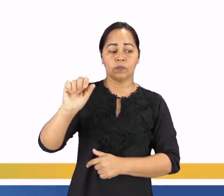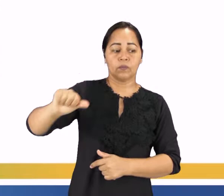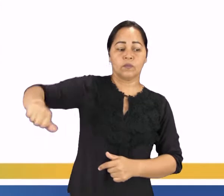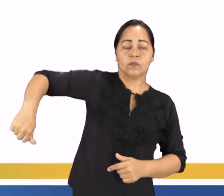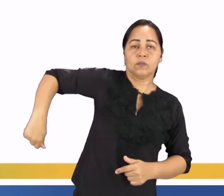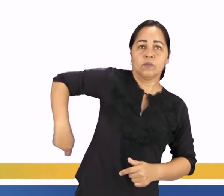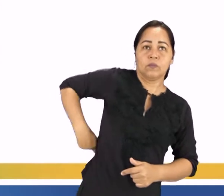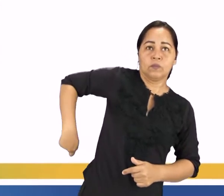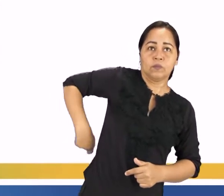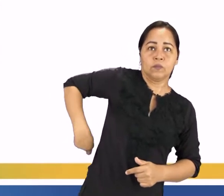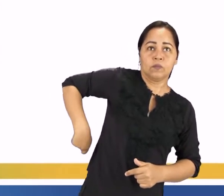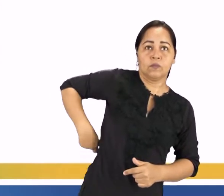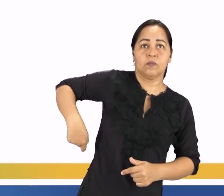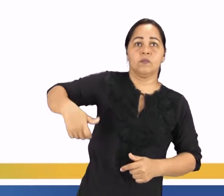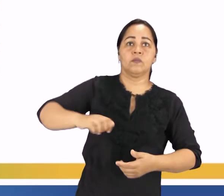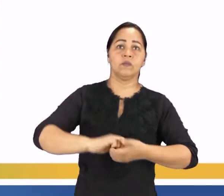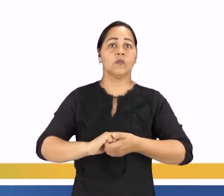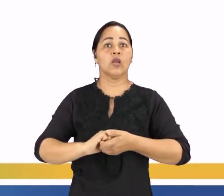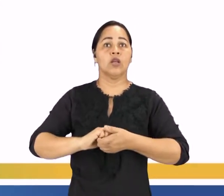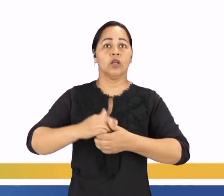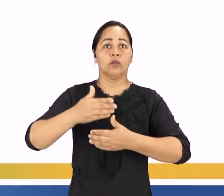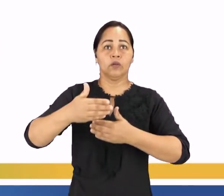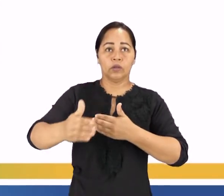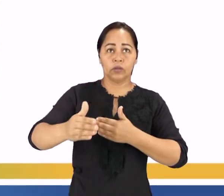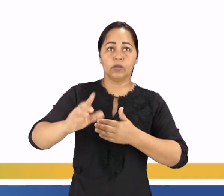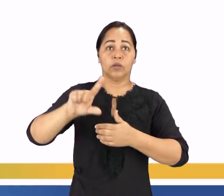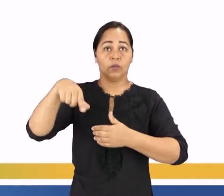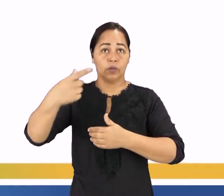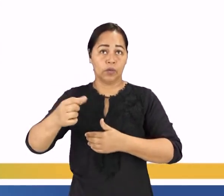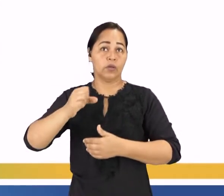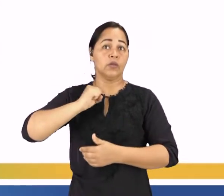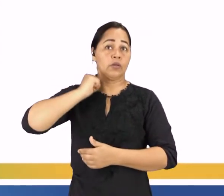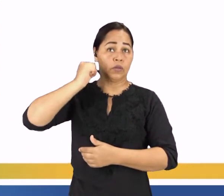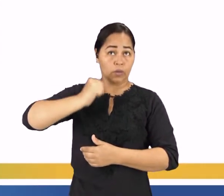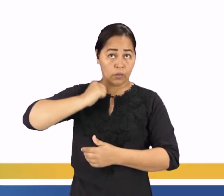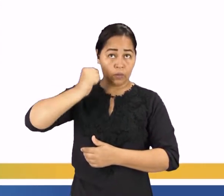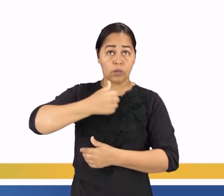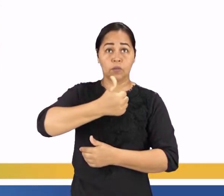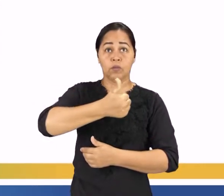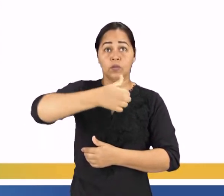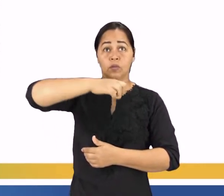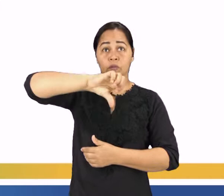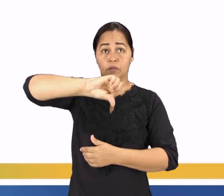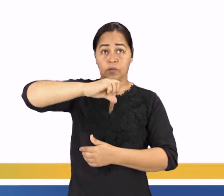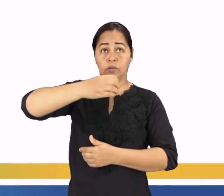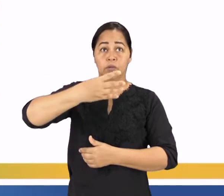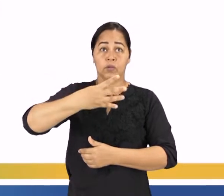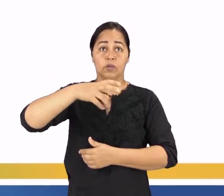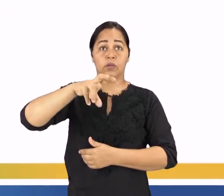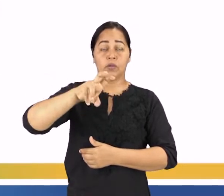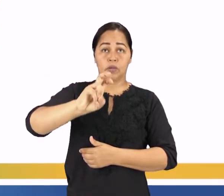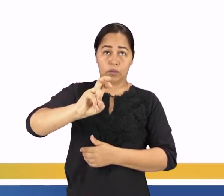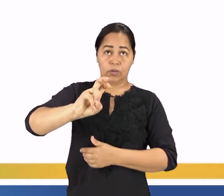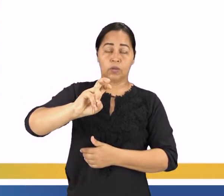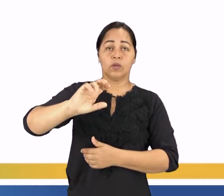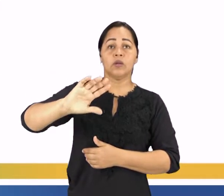a 1942. Eleito senador em 1945, permaneceu exilado em Paris